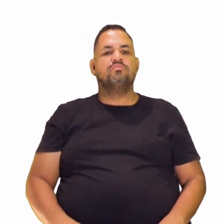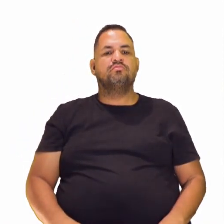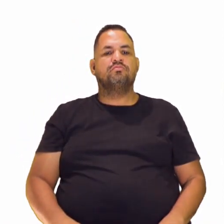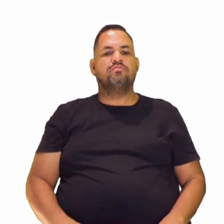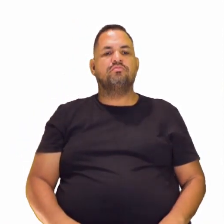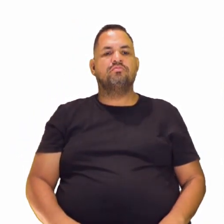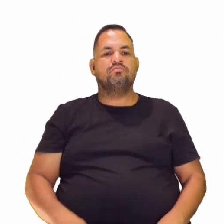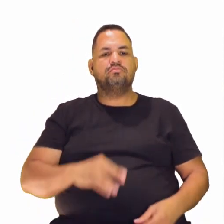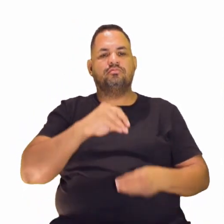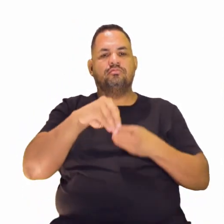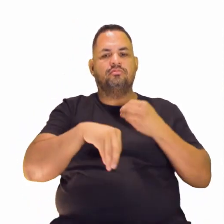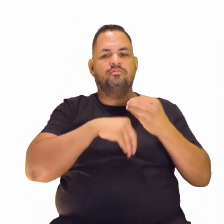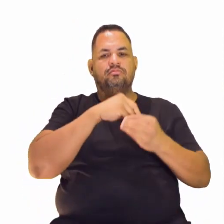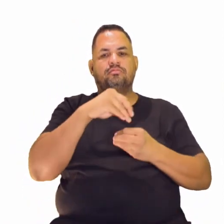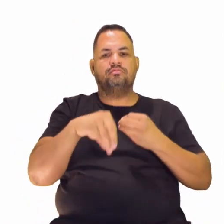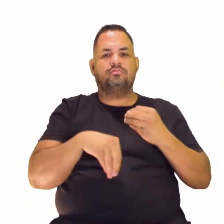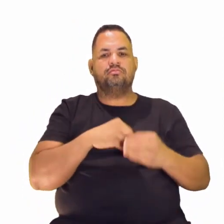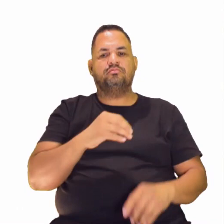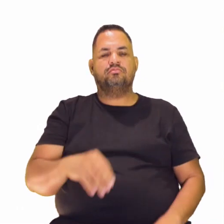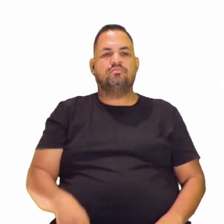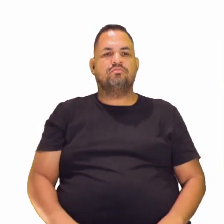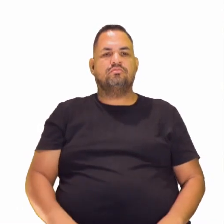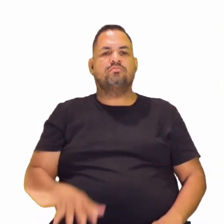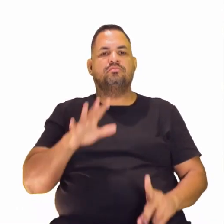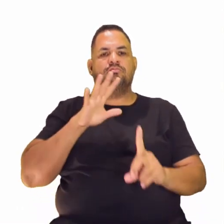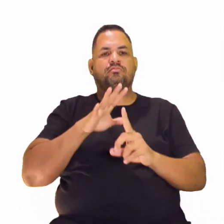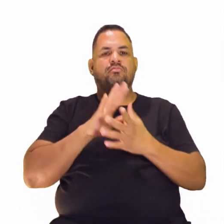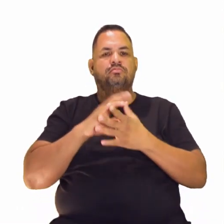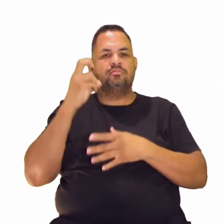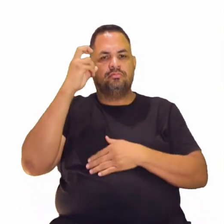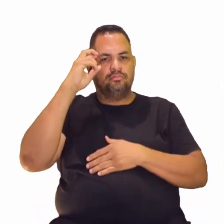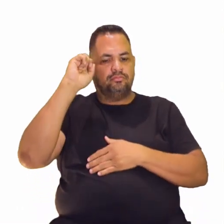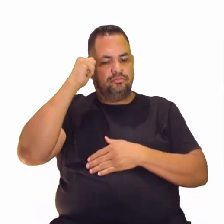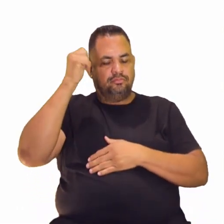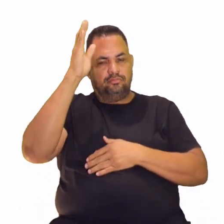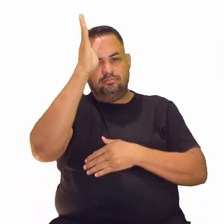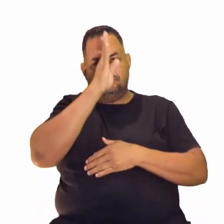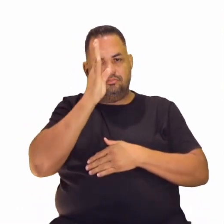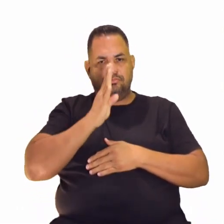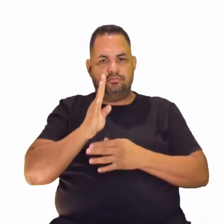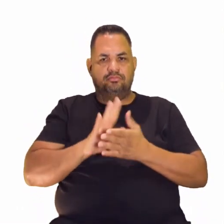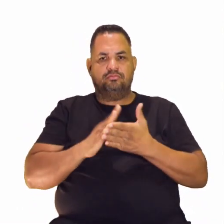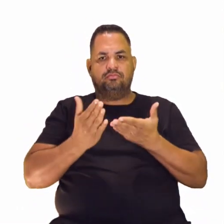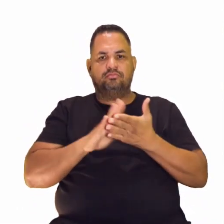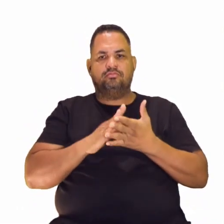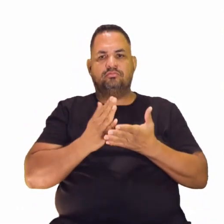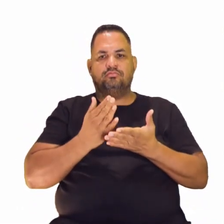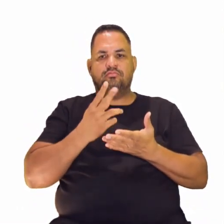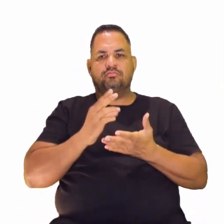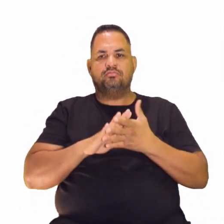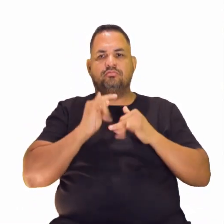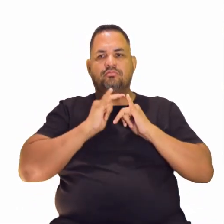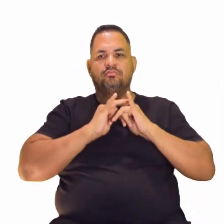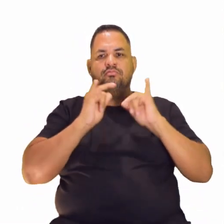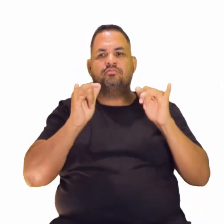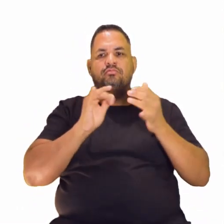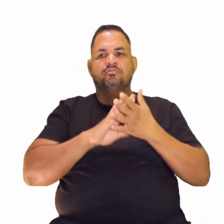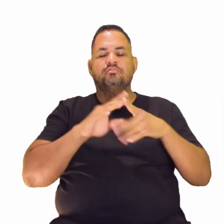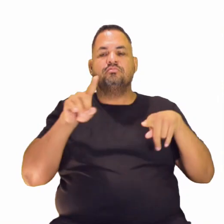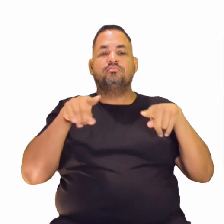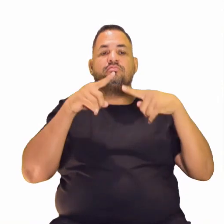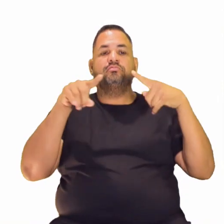na mistura, na miscigenação. A influência da cultura afro-brasileira é bastante pronunciada em